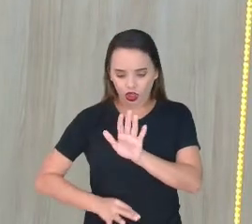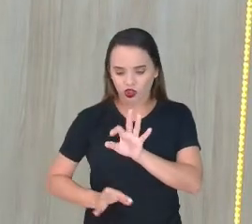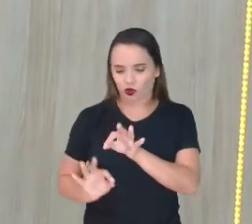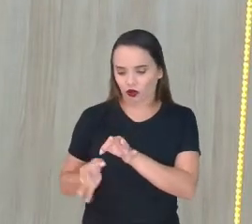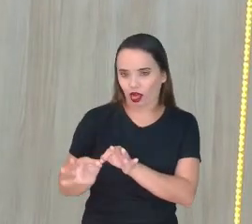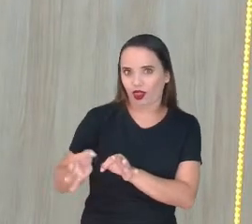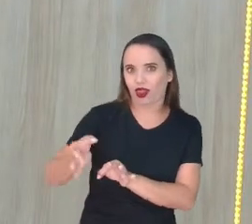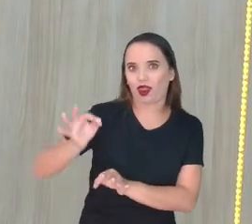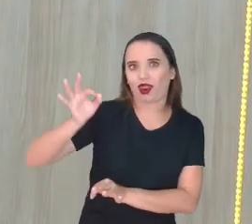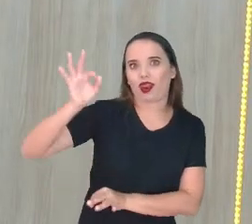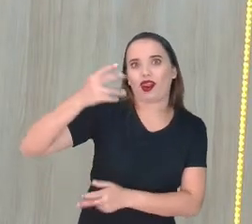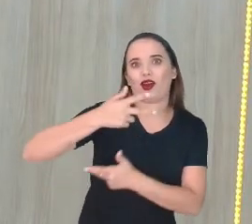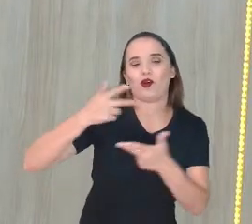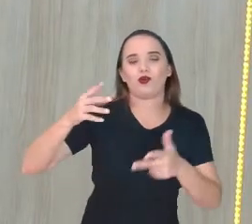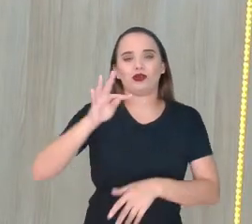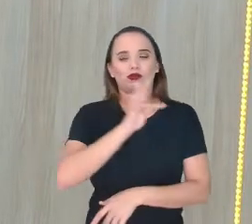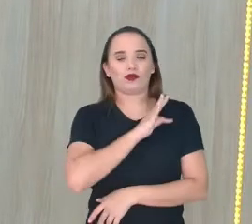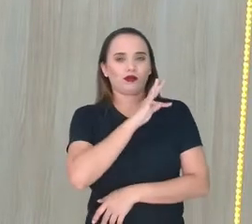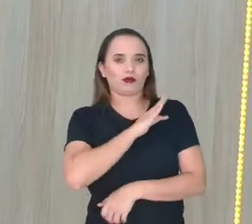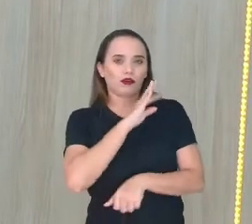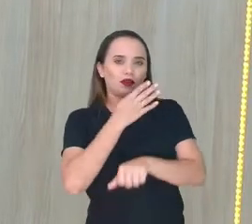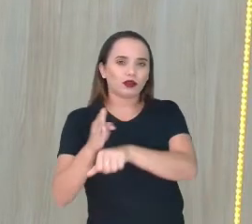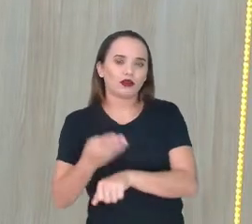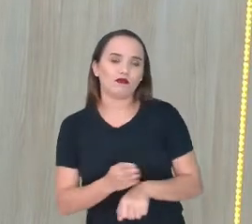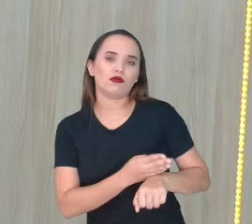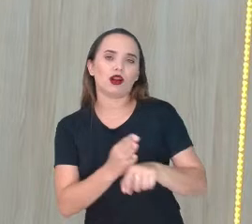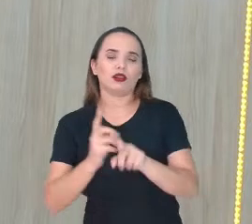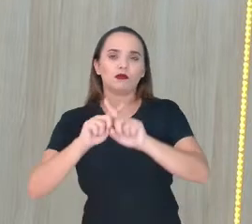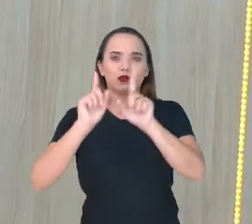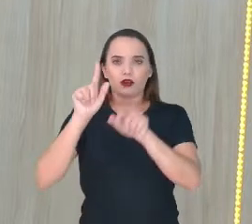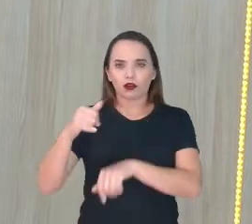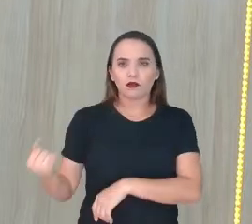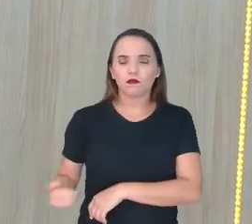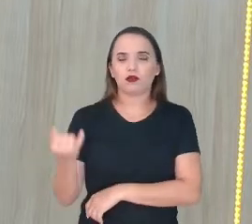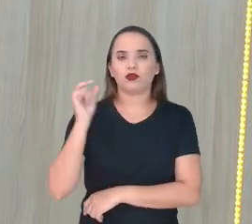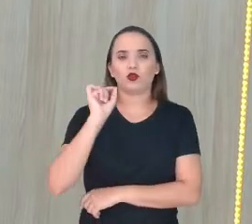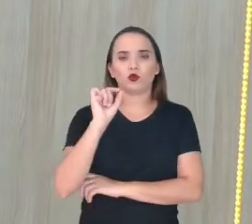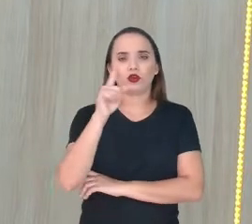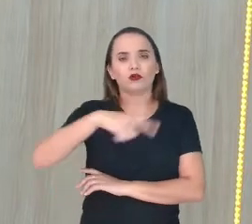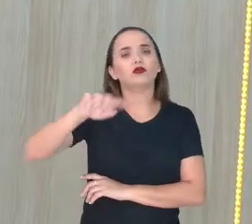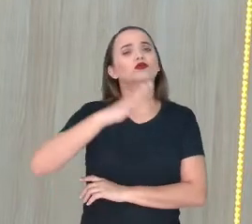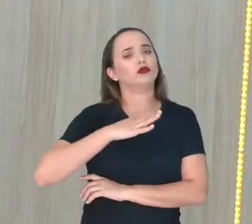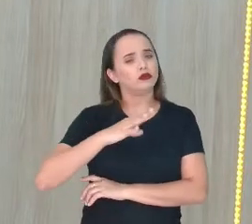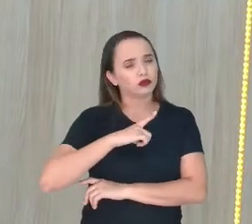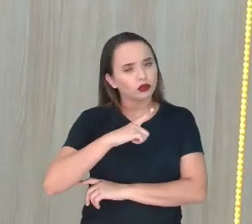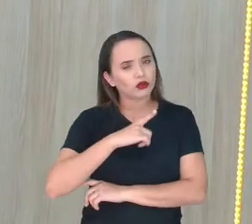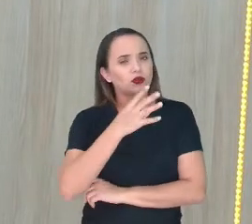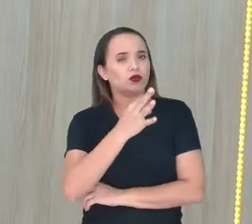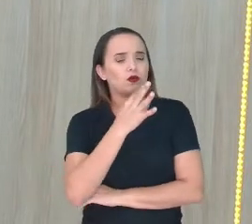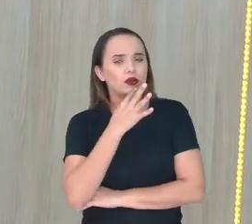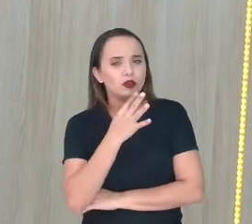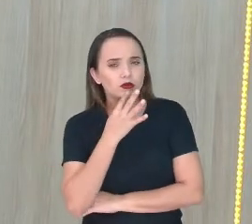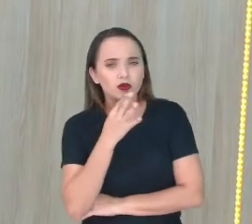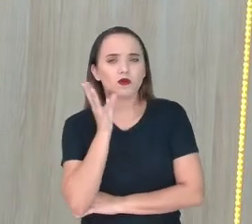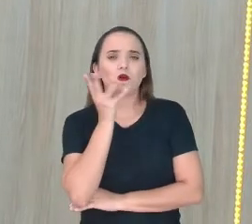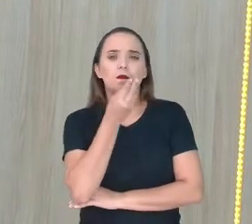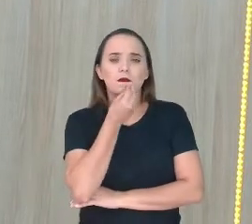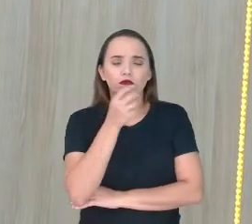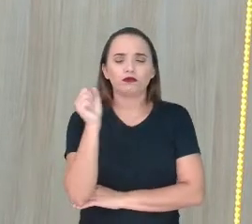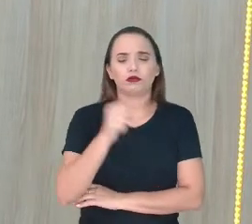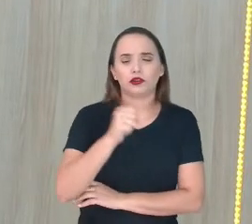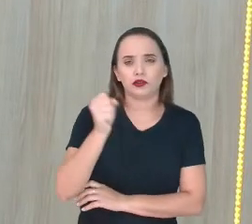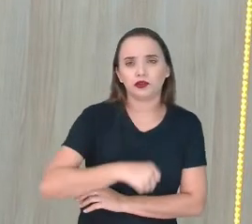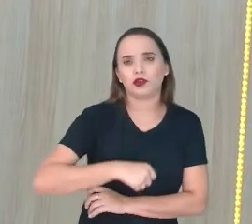mais técnica, mais prática, mas é importante que vocês tenham esse conhecimento de que há tipos de o que